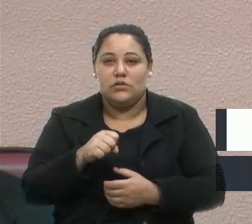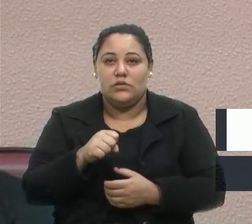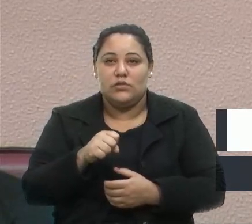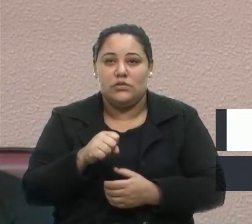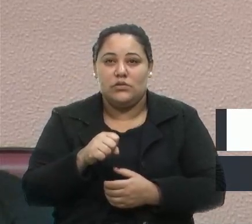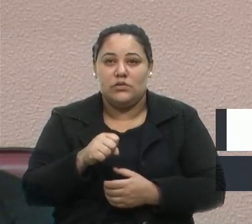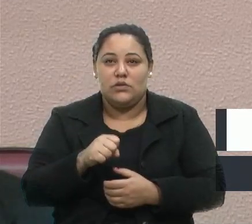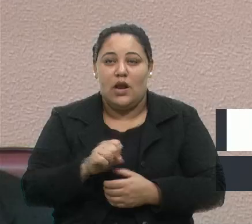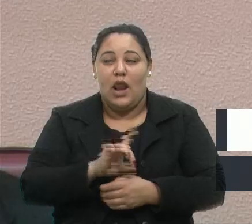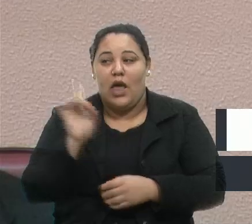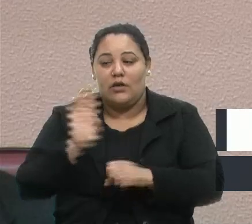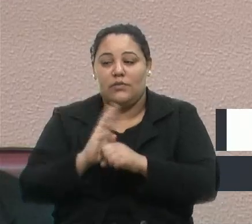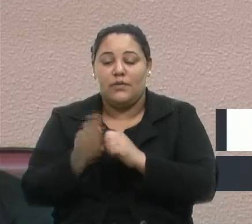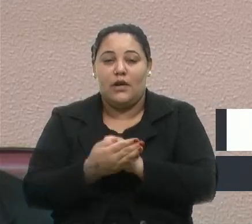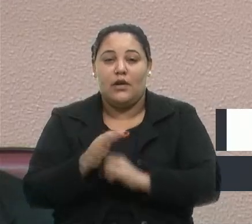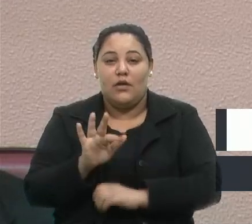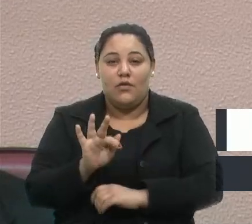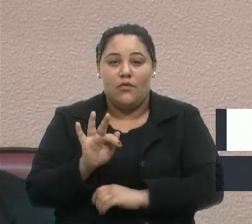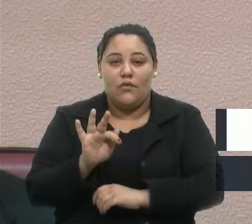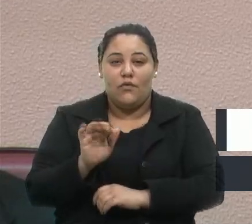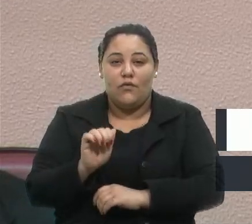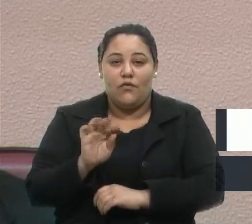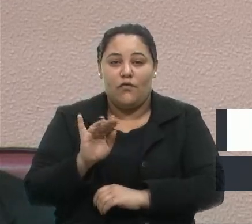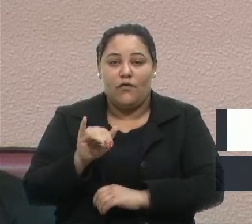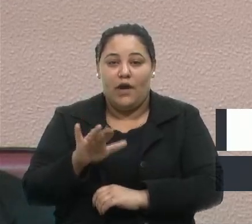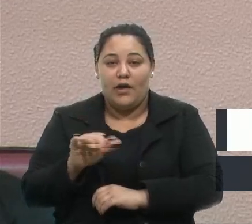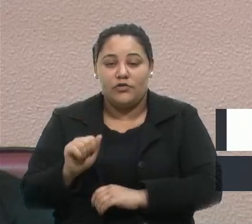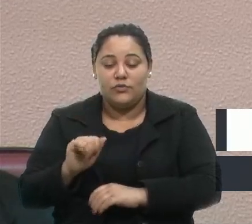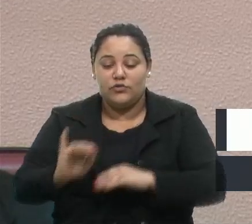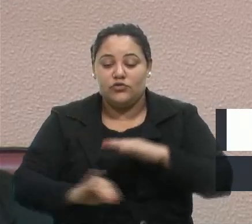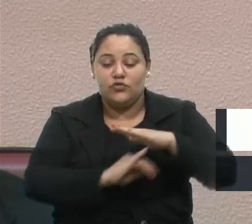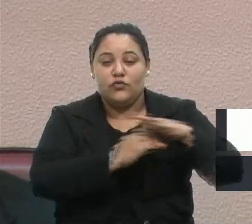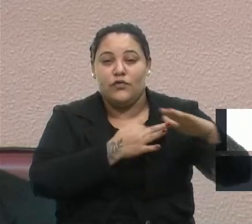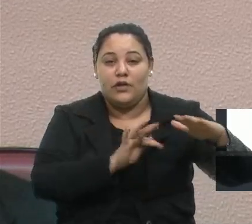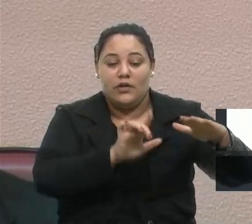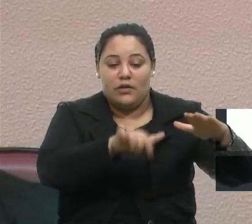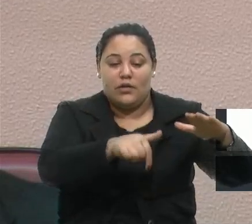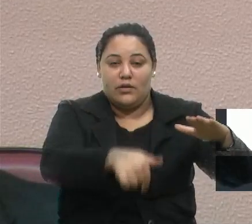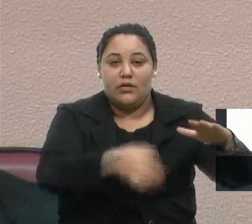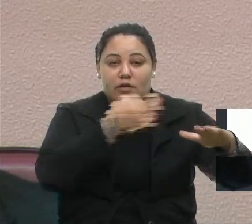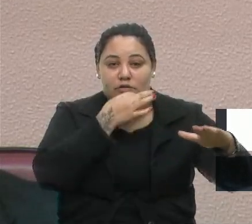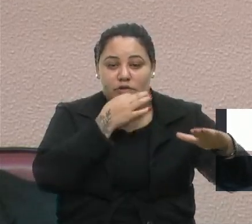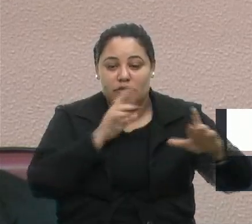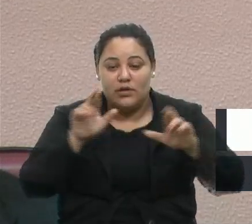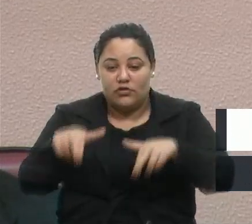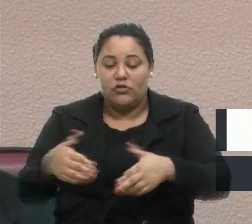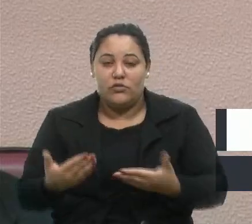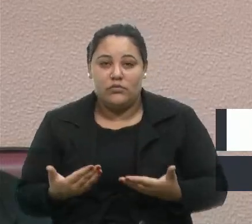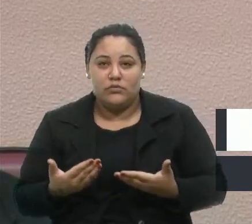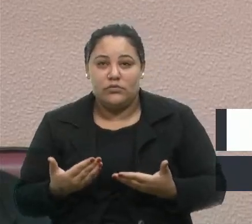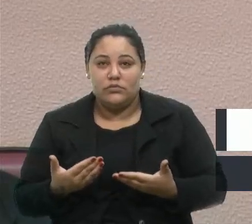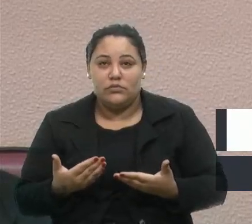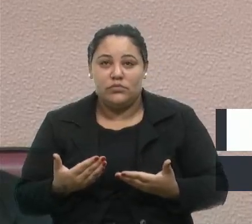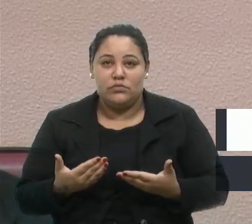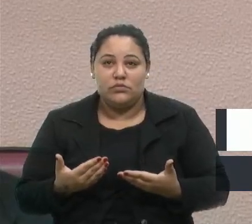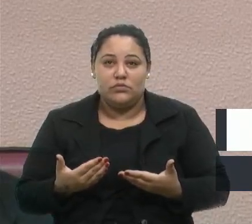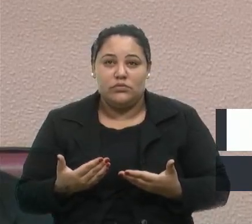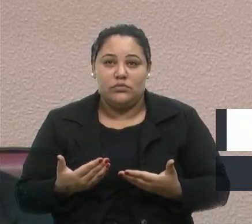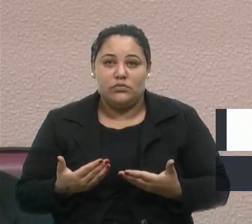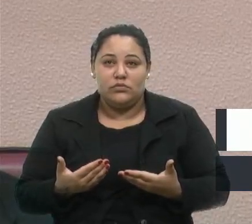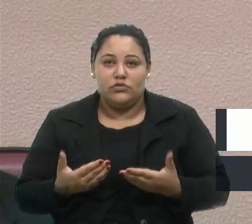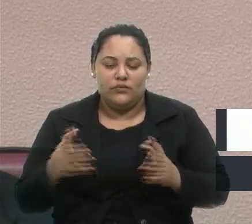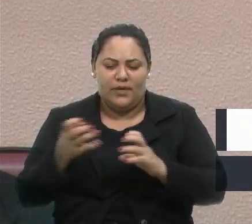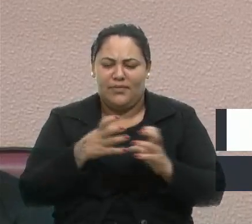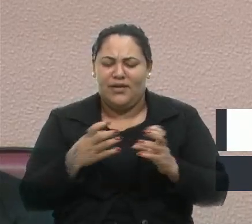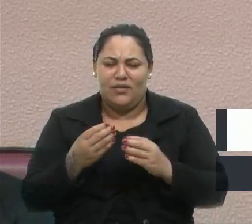do Fátima, várias vezes estou sendo... O Instituto Federal vai ser aonde? Vai ser em Caxias? Vai ser na região? Não, nós não vamos brigar